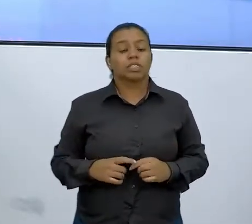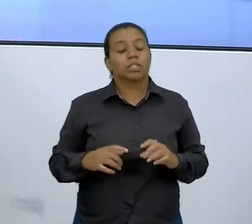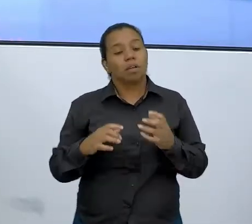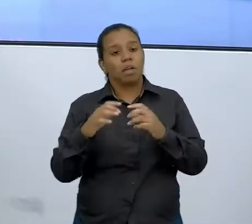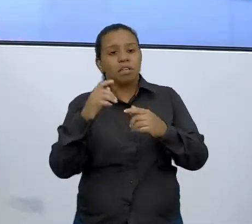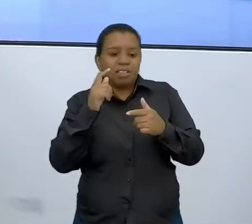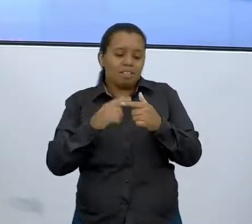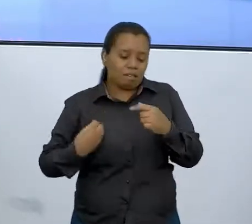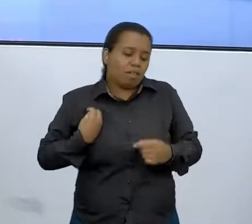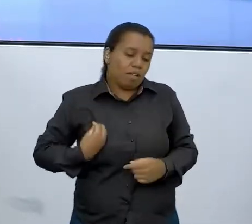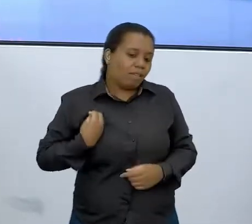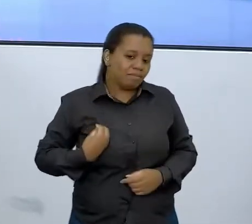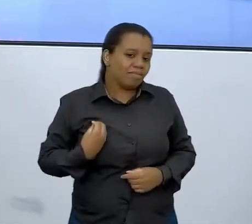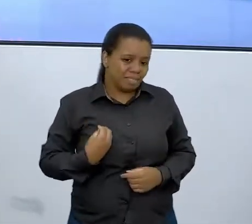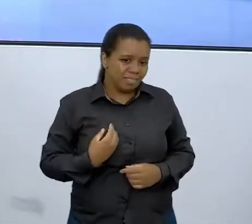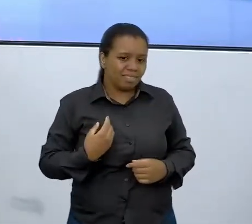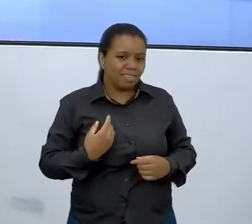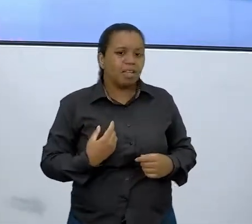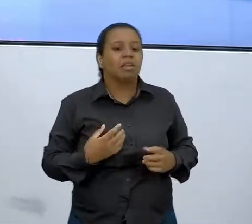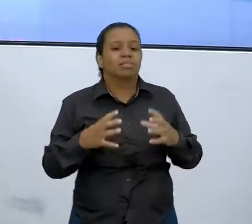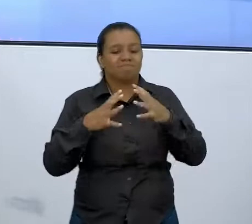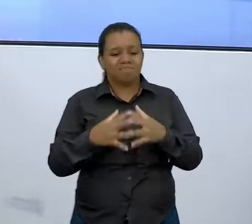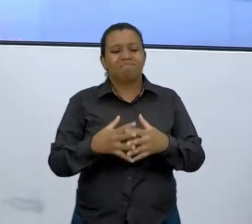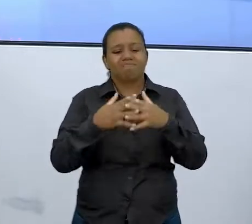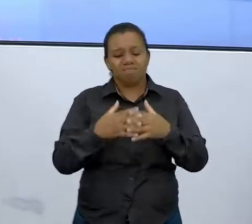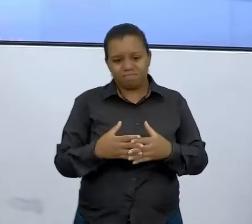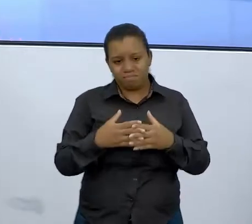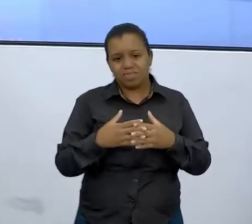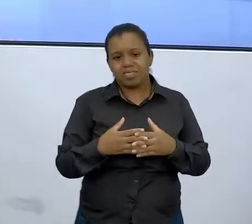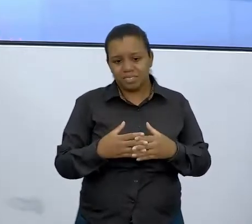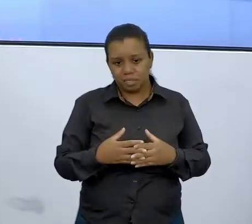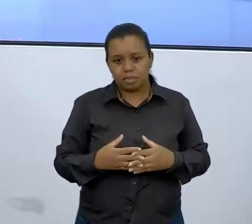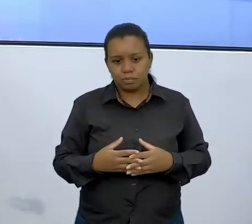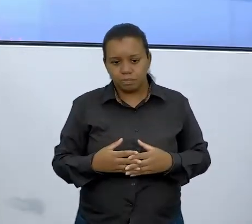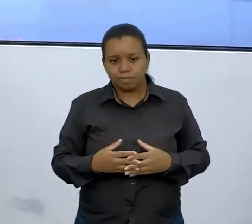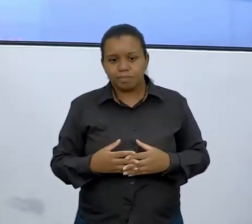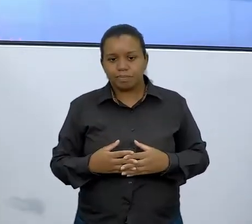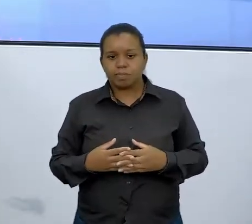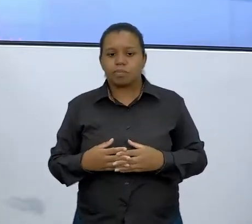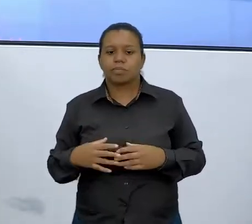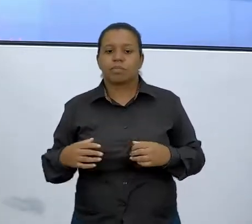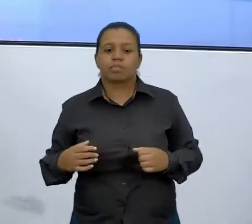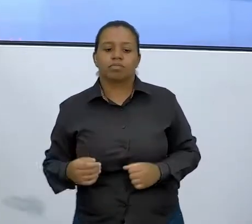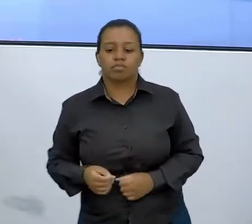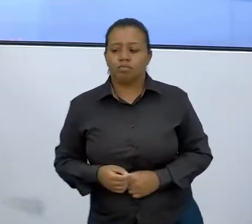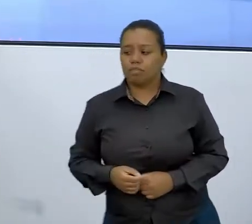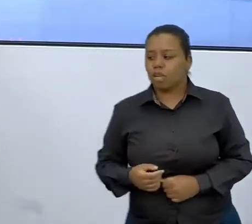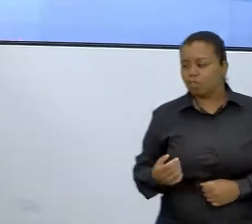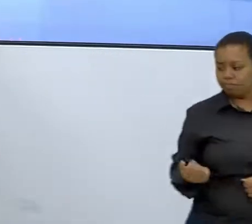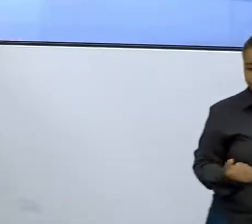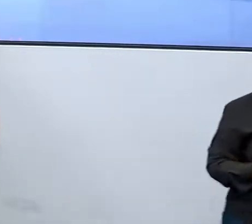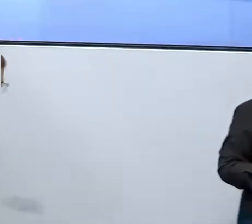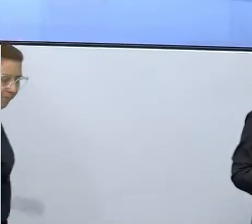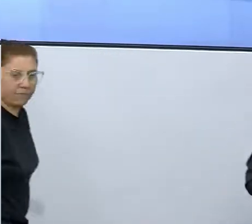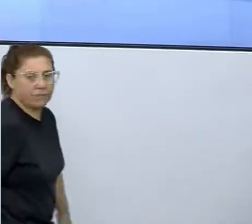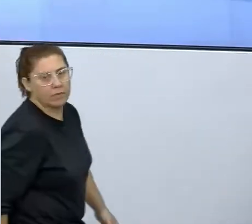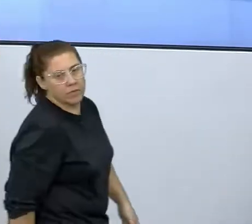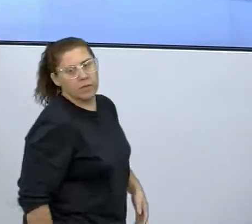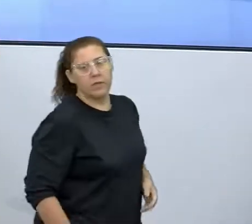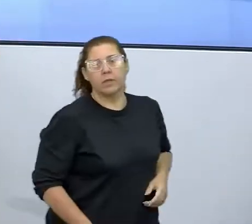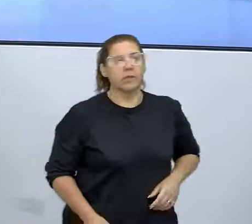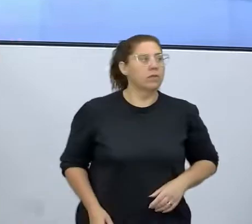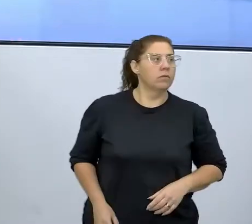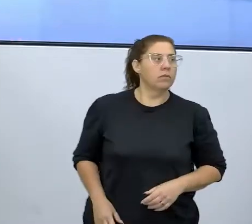vida da pessoa no geral. Não é tipo, por exemplo, compulsão alimentar. Quando a gente fala sobre essa compulsão alimentar, a pessoa